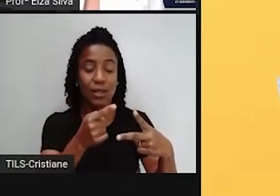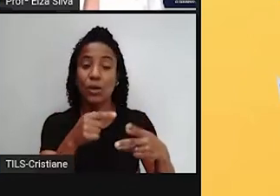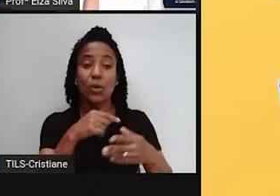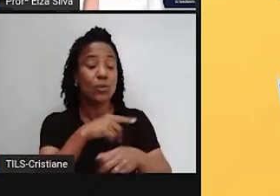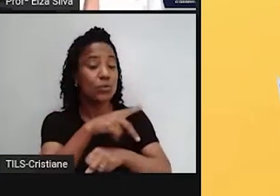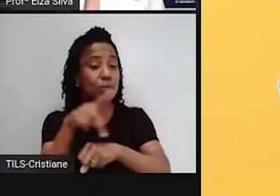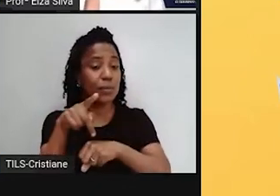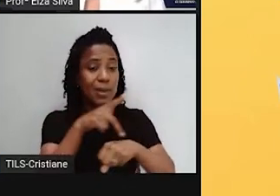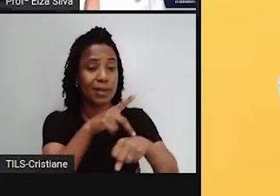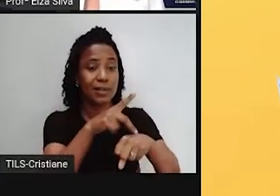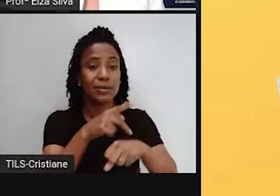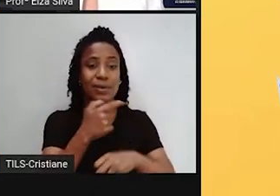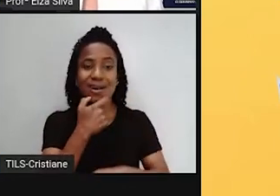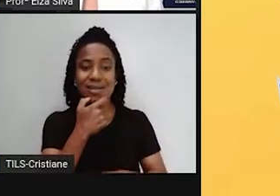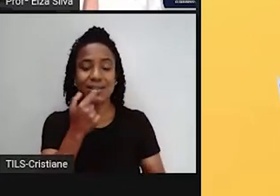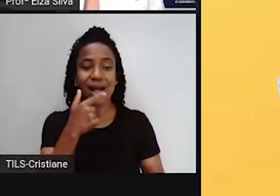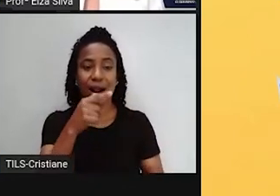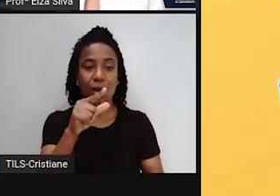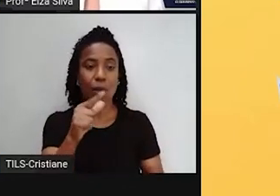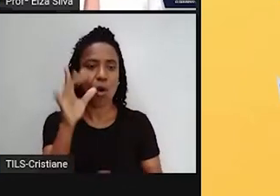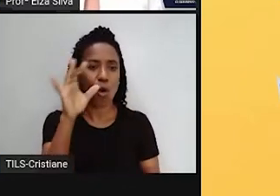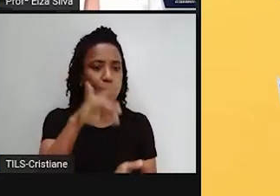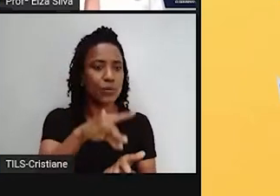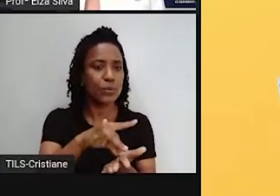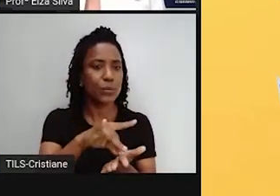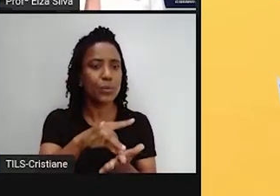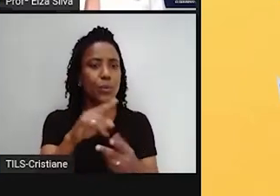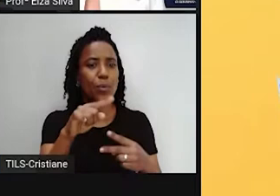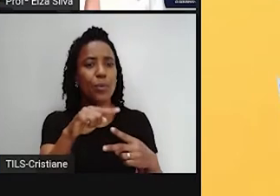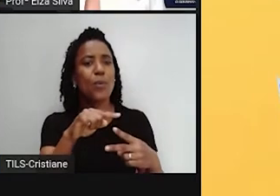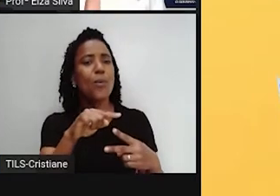como língua oficial? Do you know? Você sabe?